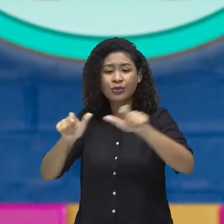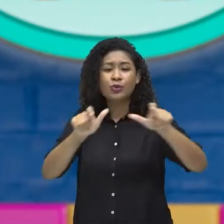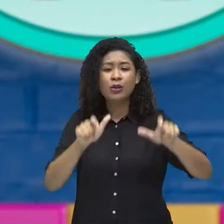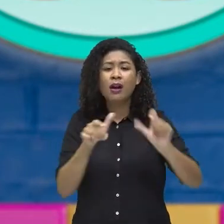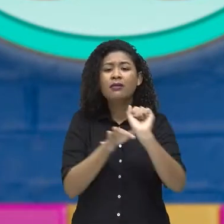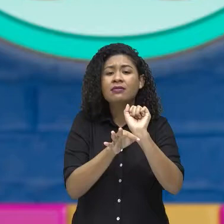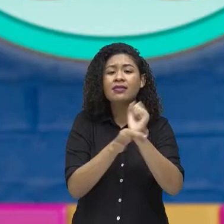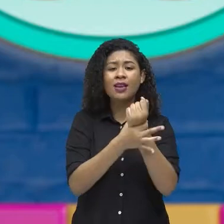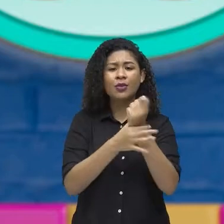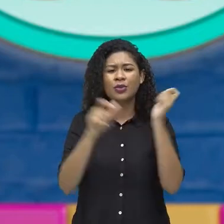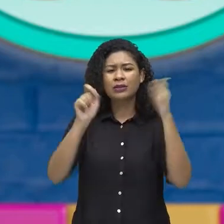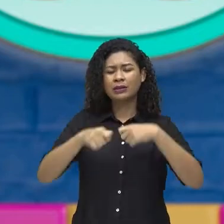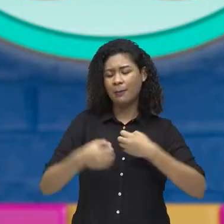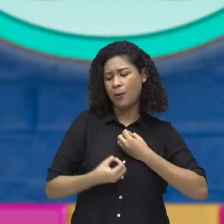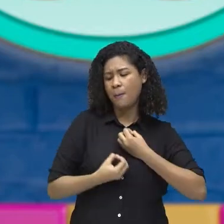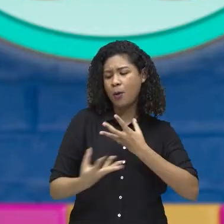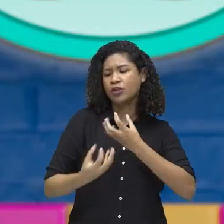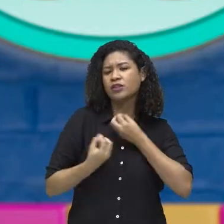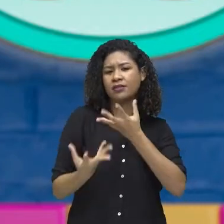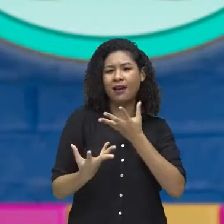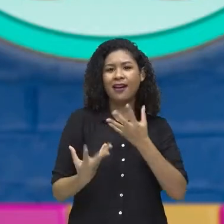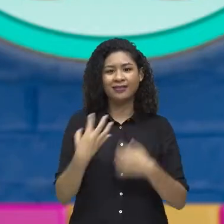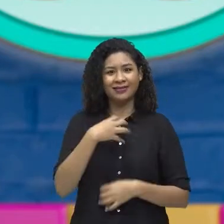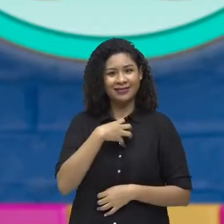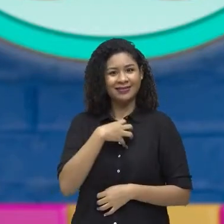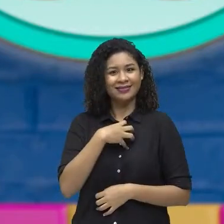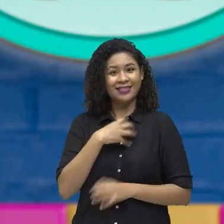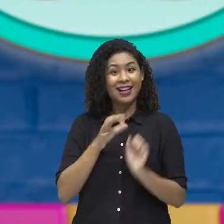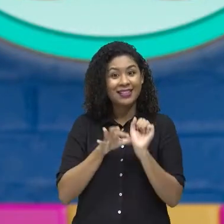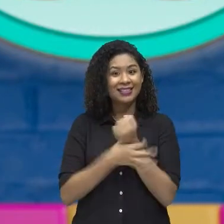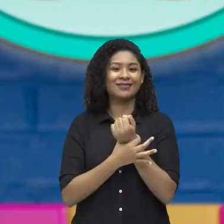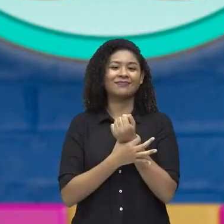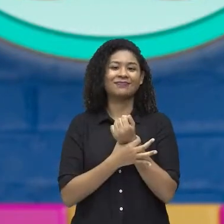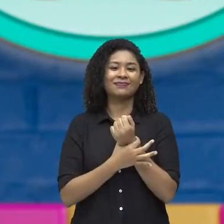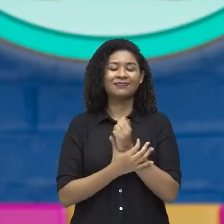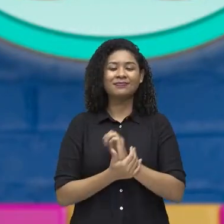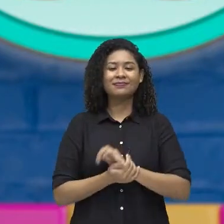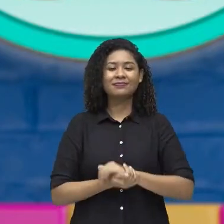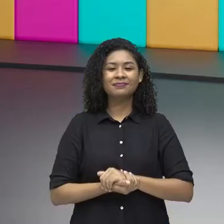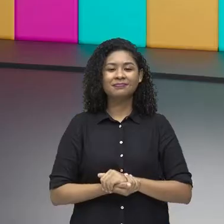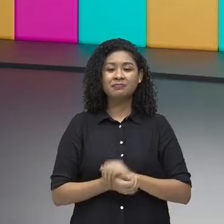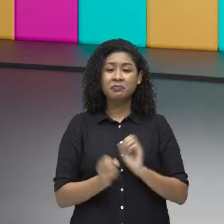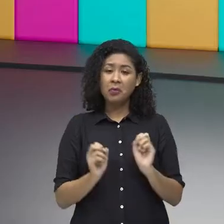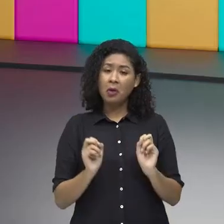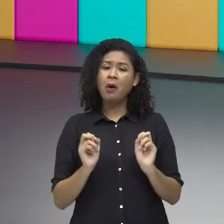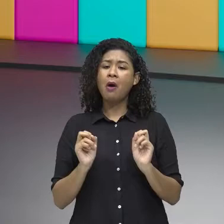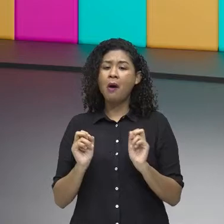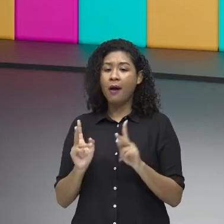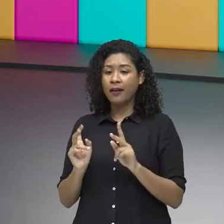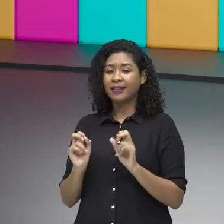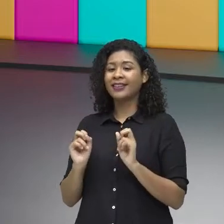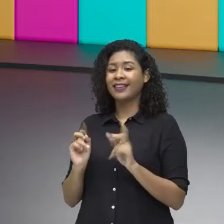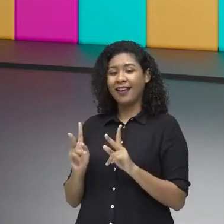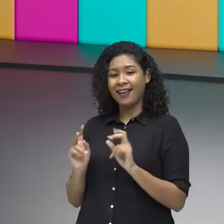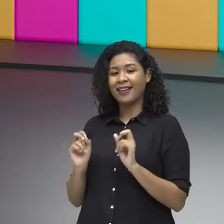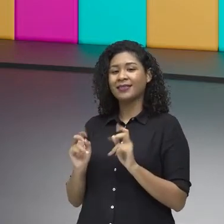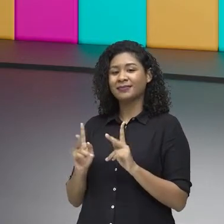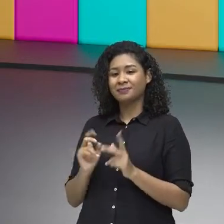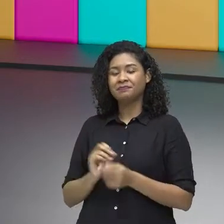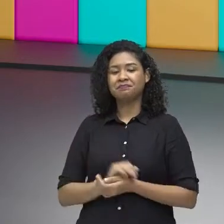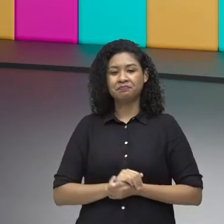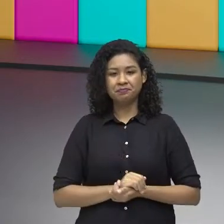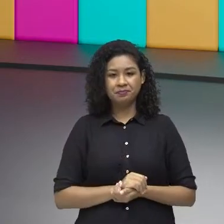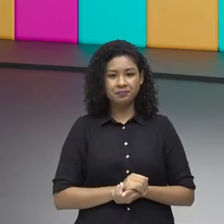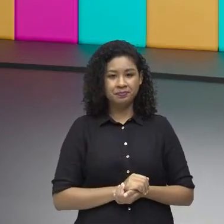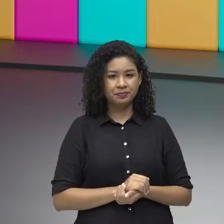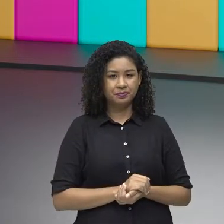gente possa manifestar esse sentimento com segurança também. Ok, Afonso. Então, essa questão do expressar, e agora você me